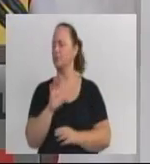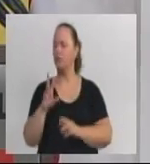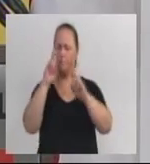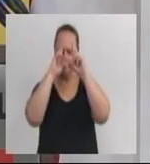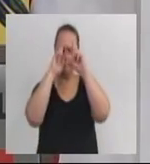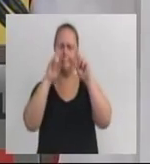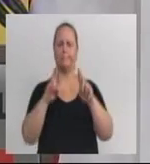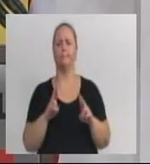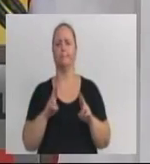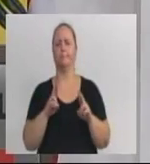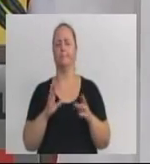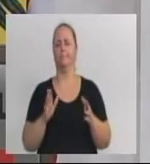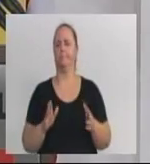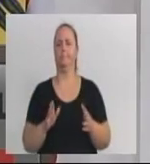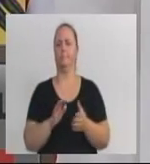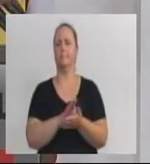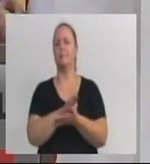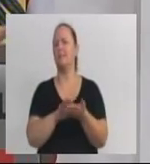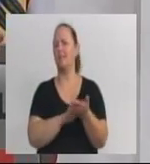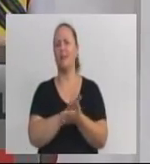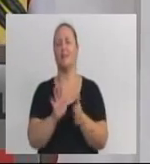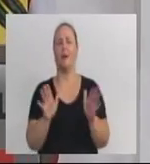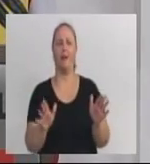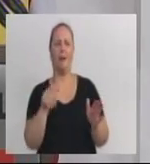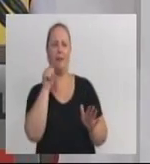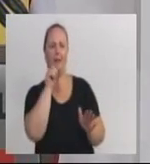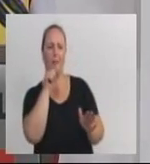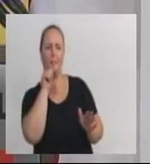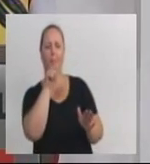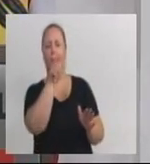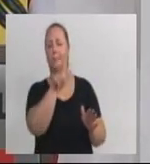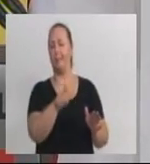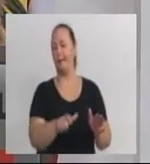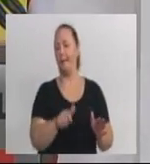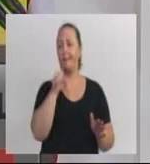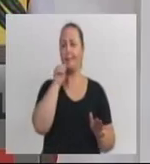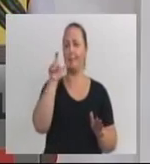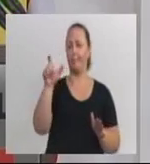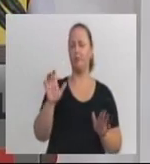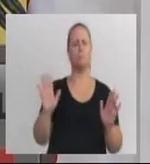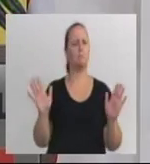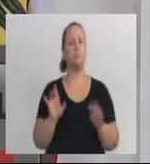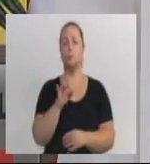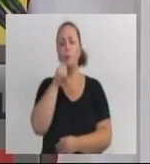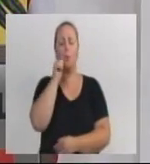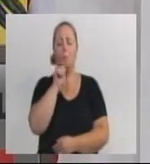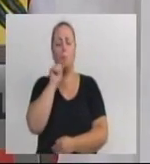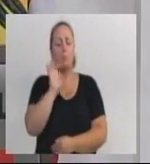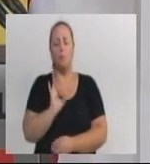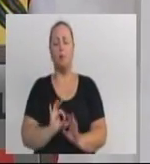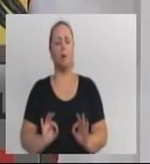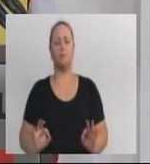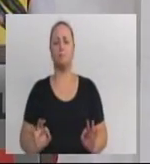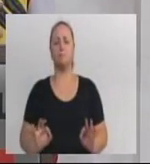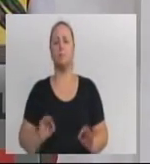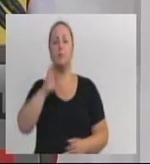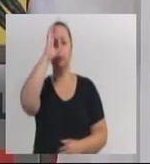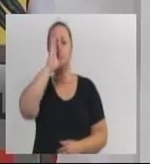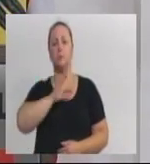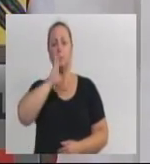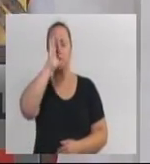nada porque feminista isso, feminista aquilo. Nós somos só mulheres, somos cidadãs, não